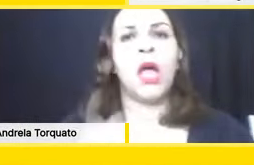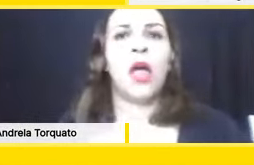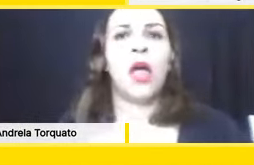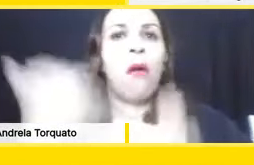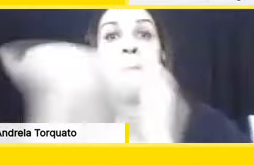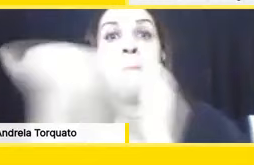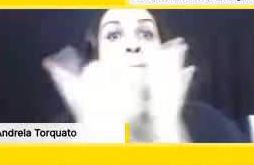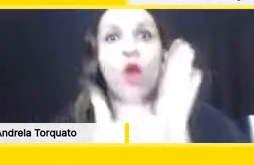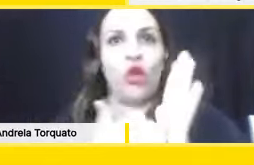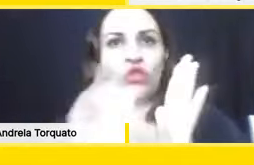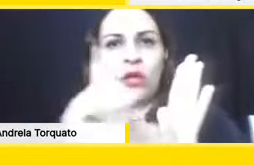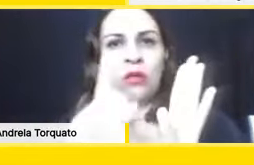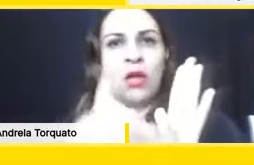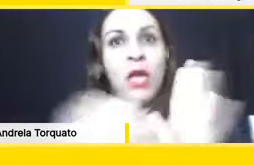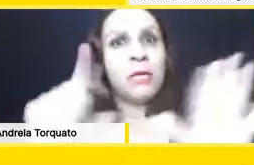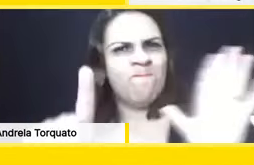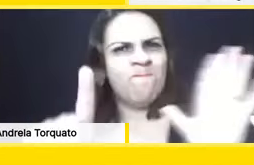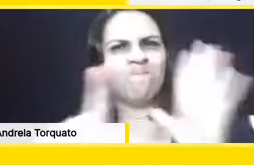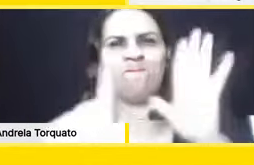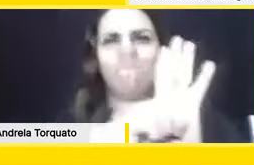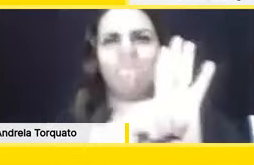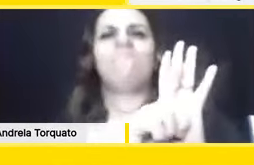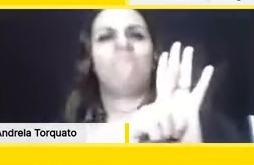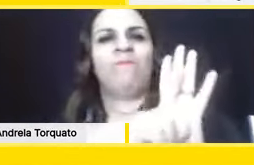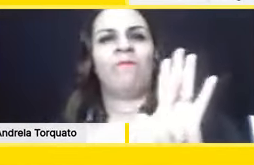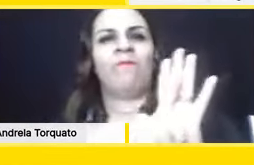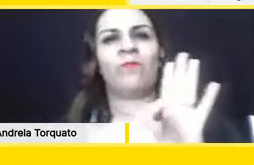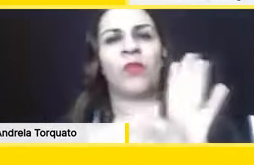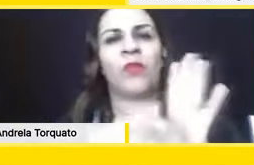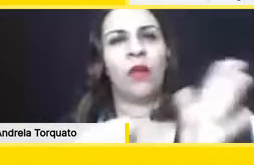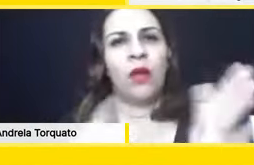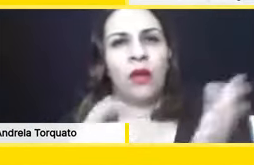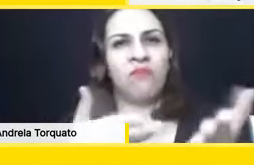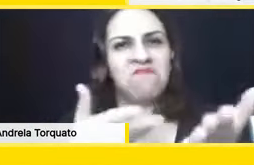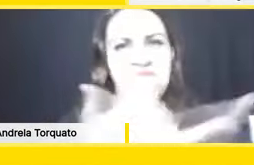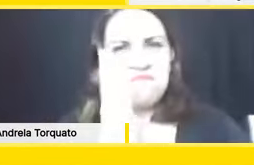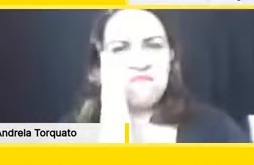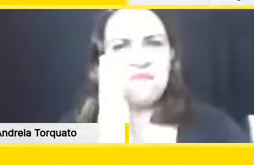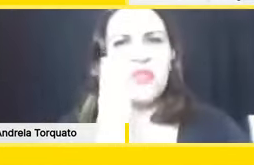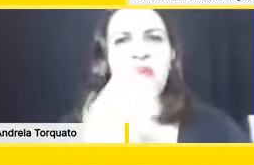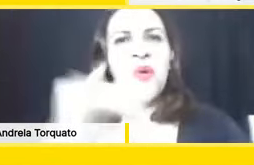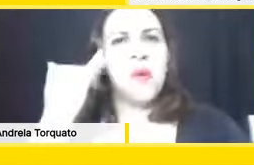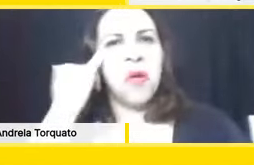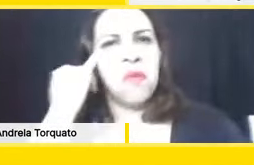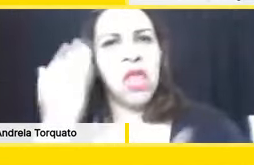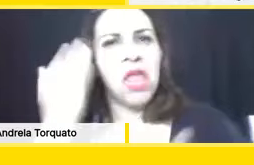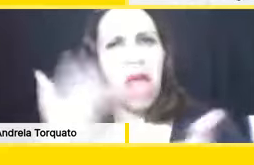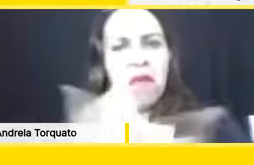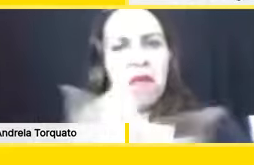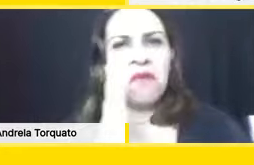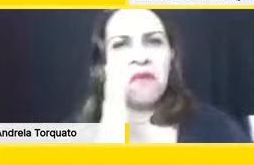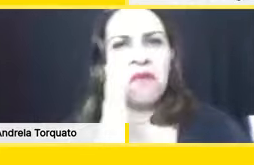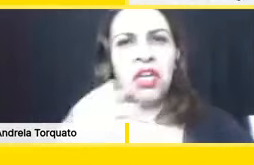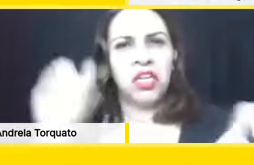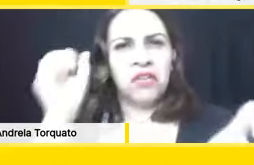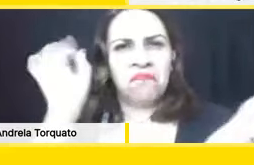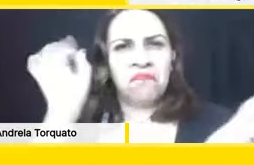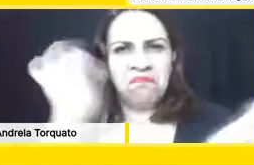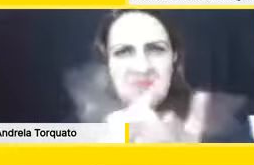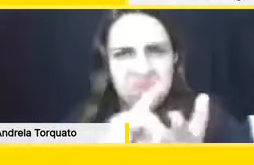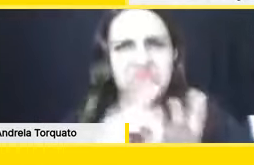projeto de lei, mas sim com a lei, né, que foi sancionada pelo governador e publicada no Diário Oficial de hoje. Então hoje a gente pode falar com